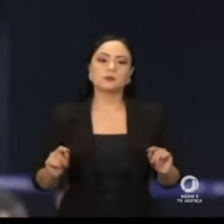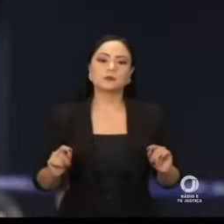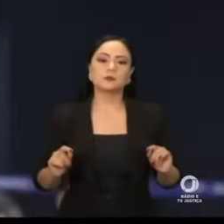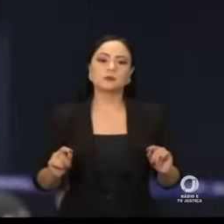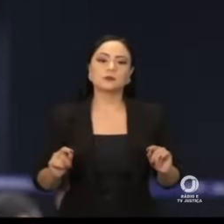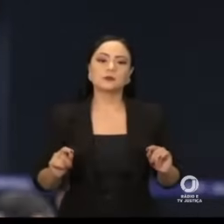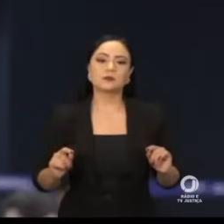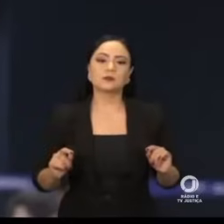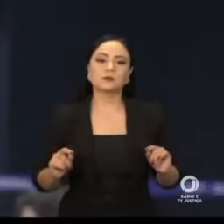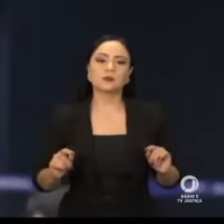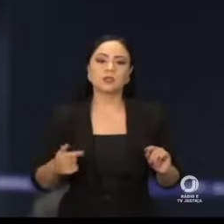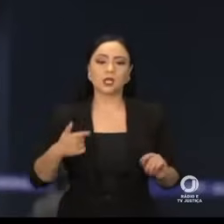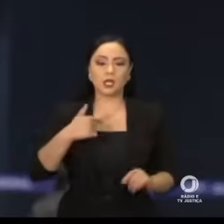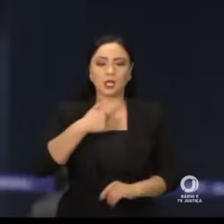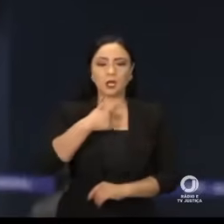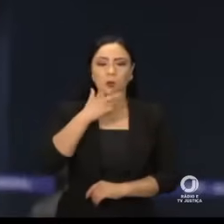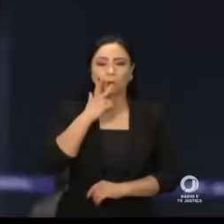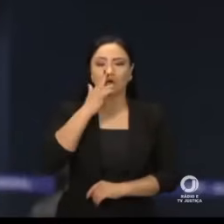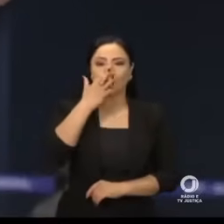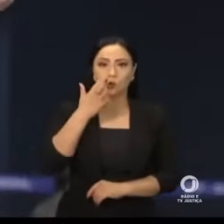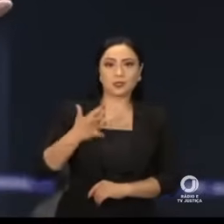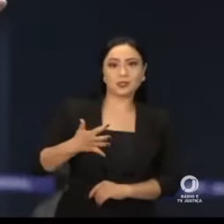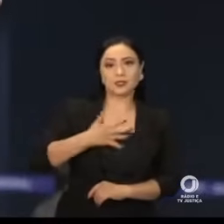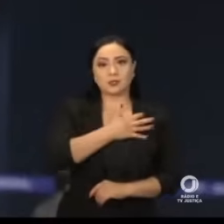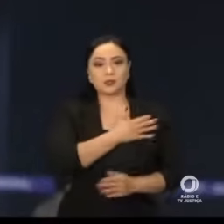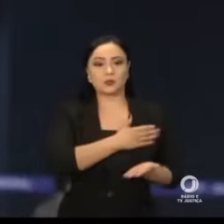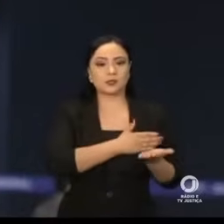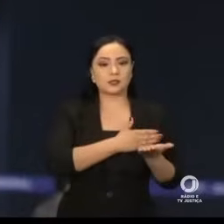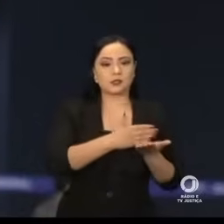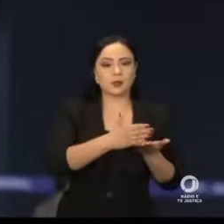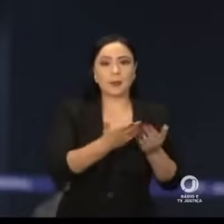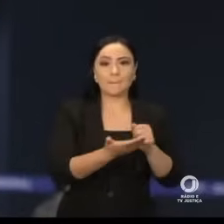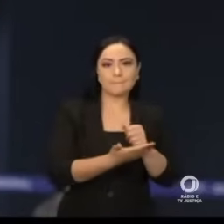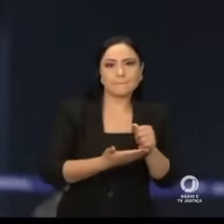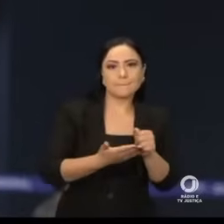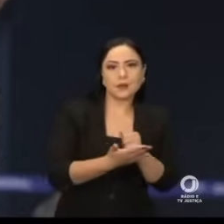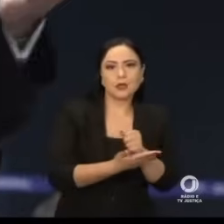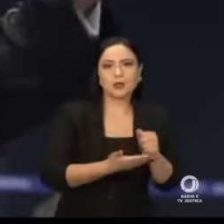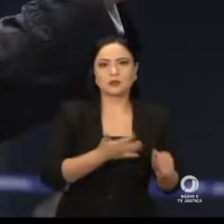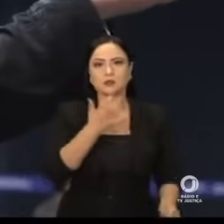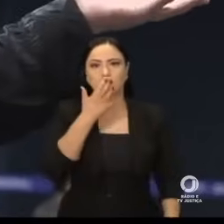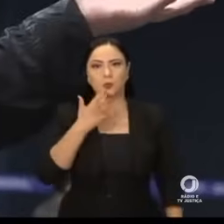daquela que eu considero a acusação inicial, a gênese da acusação.